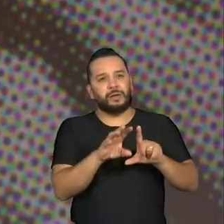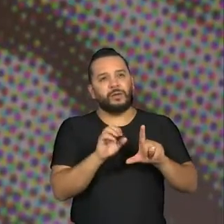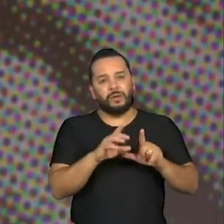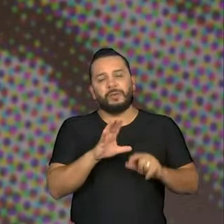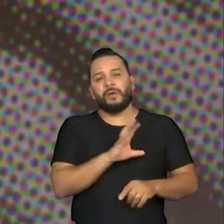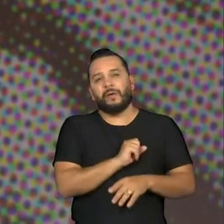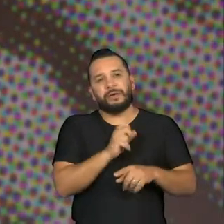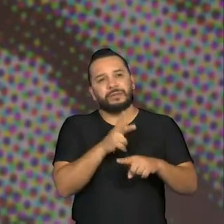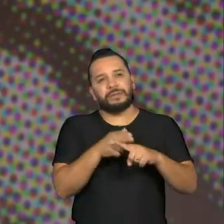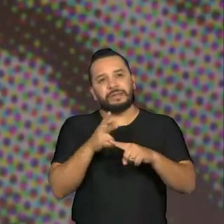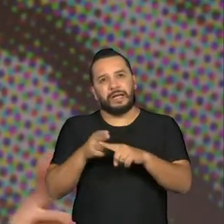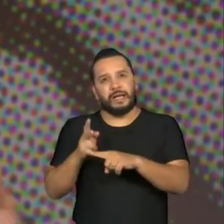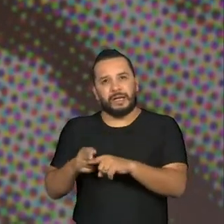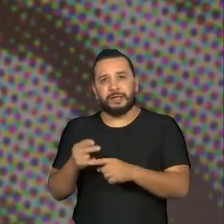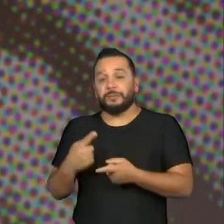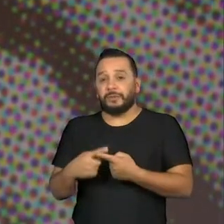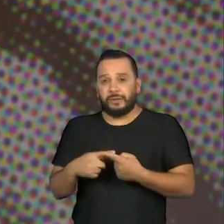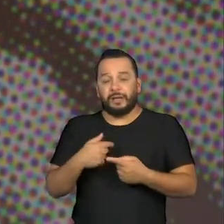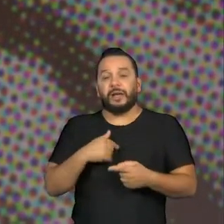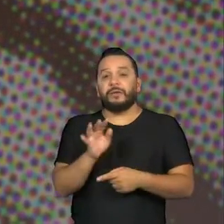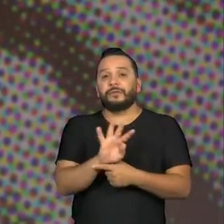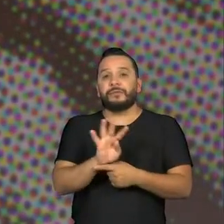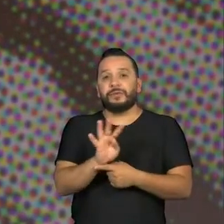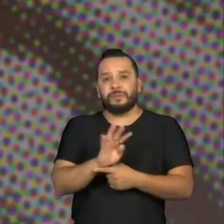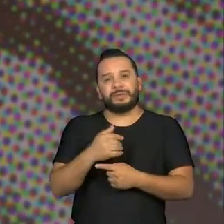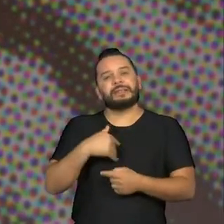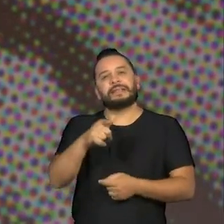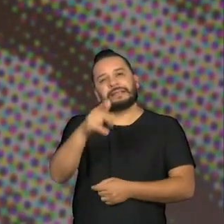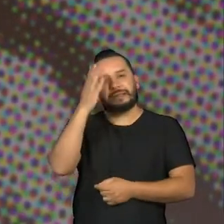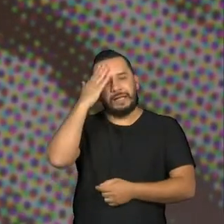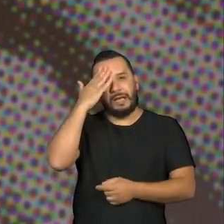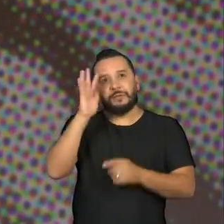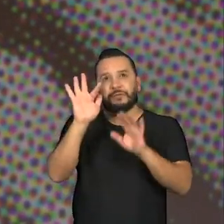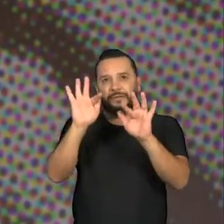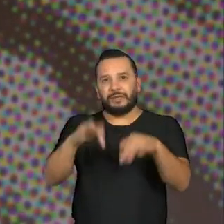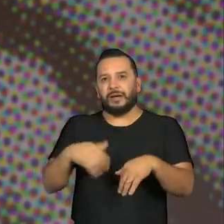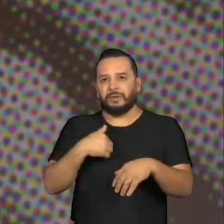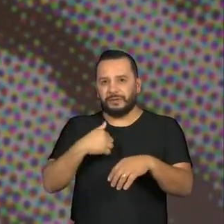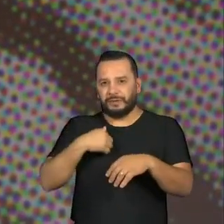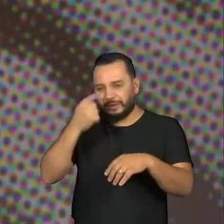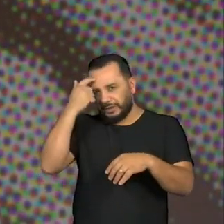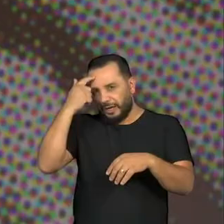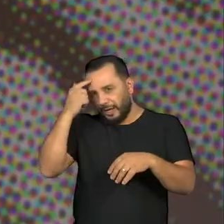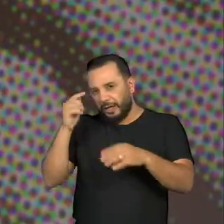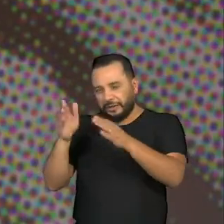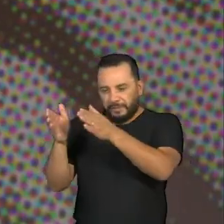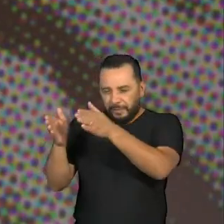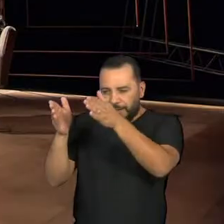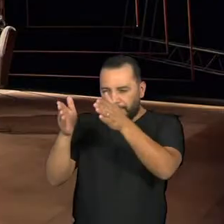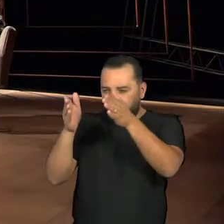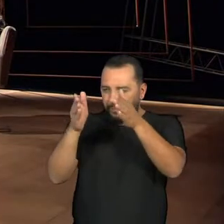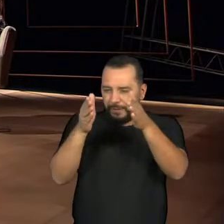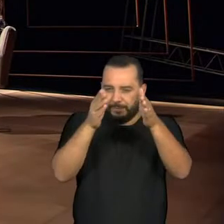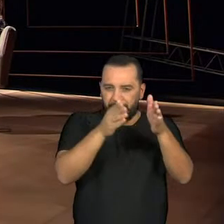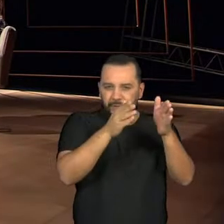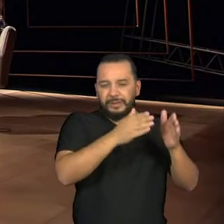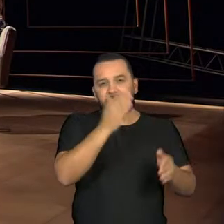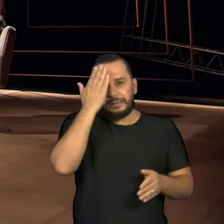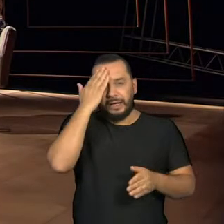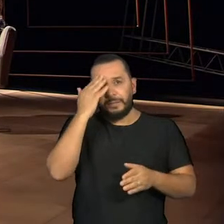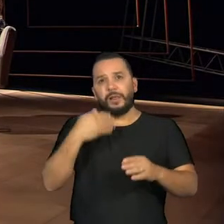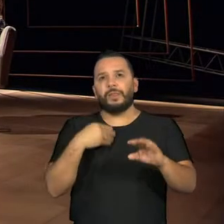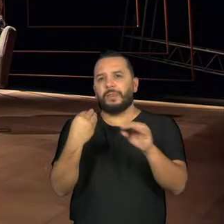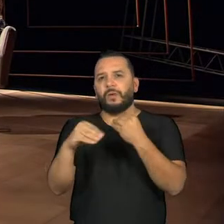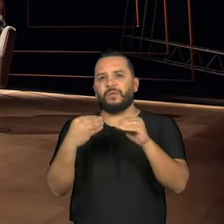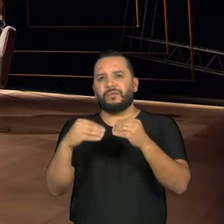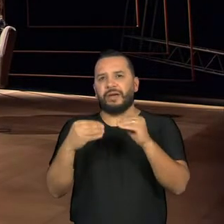série, porque é um filme que você sabe o final, né? Aí você constrói o personagem ali, sabendo onde ele vai chegar. Às vezes, na novela, você tem que